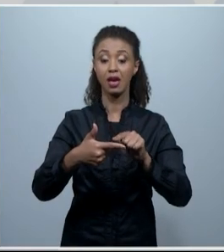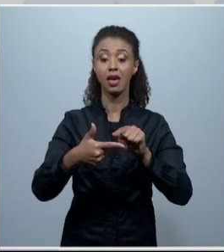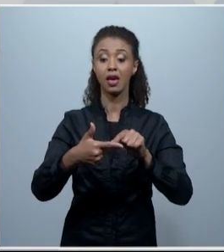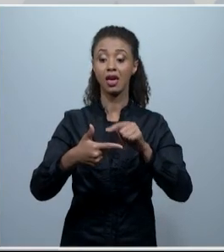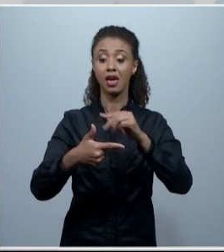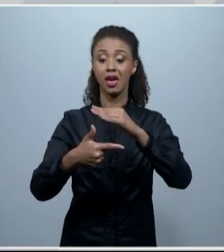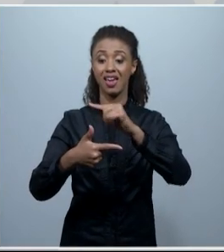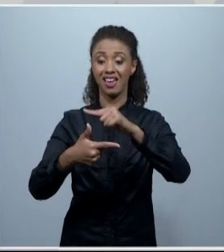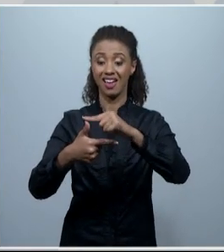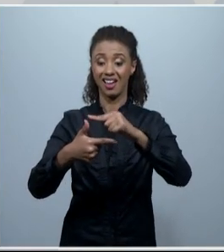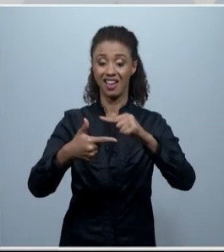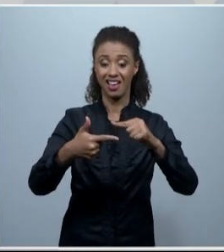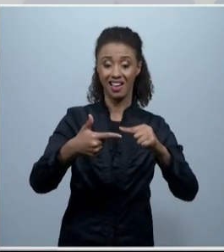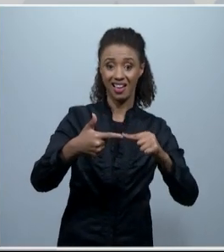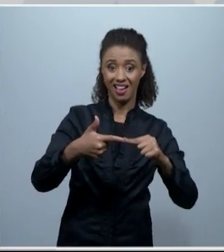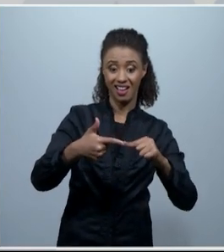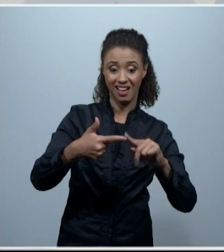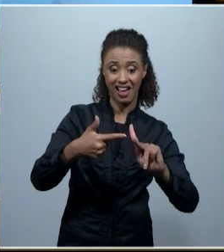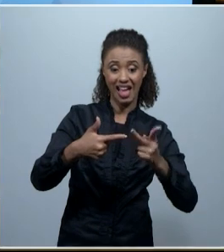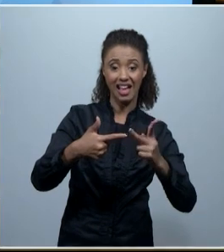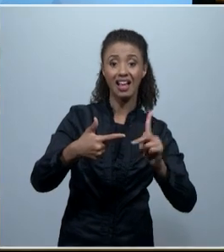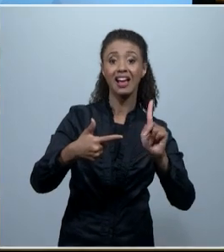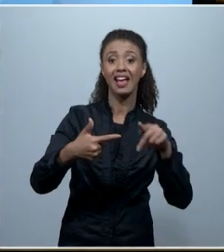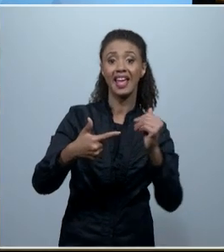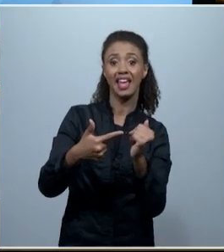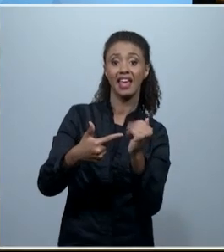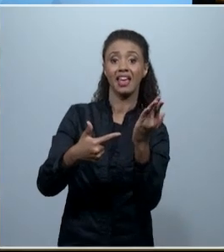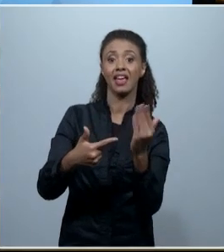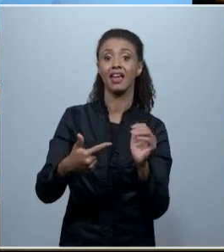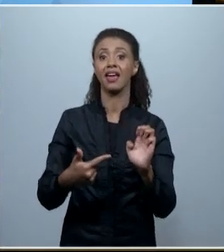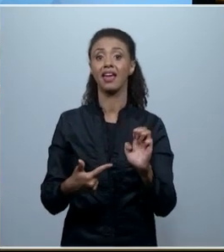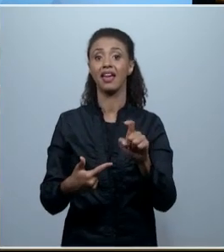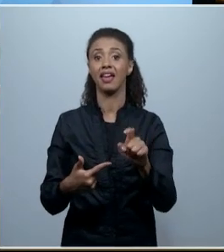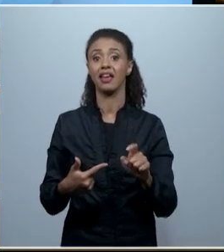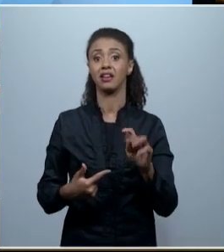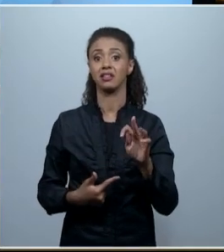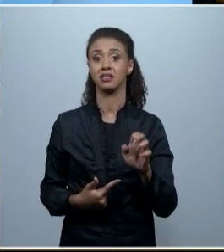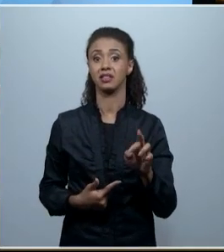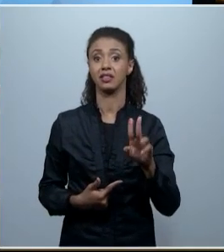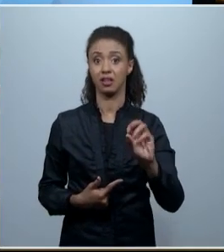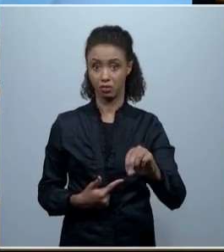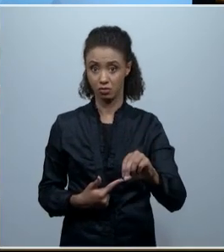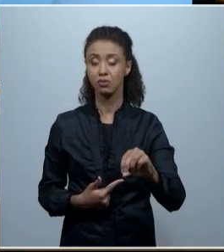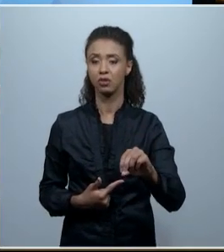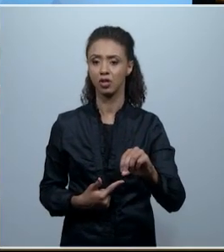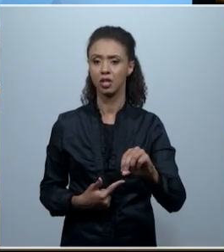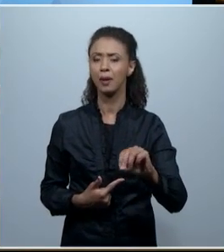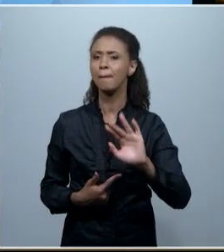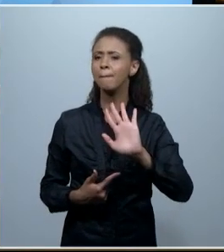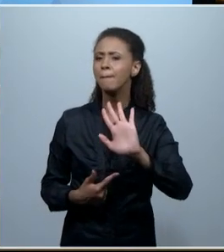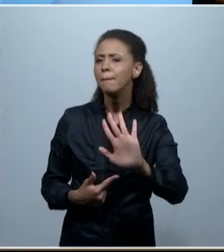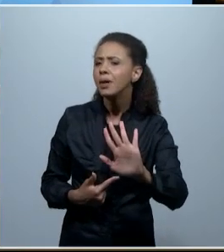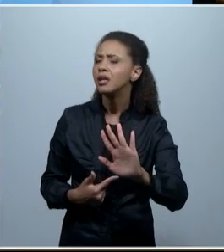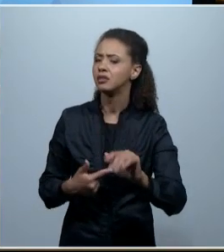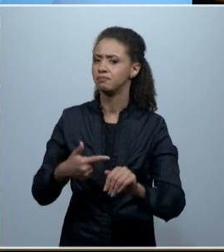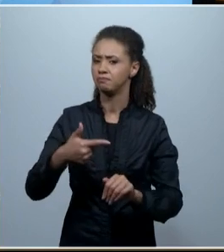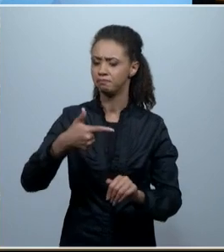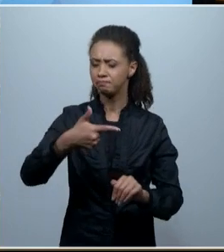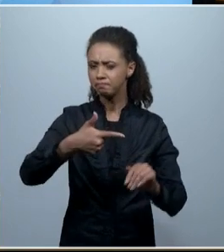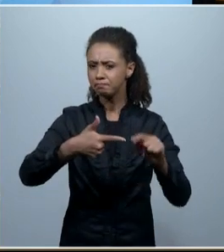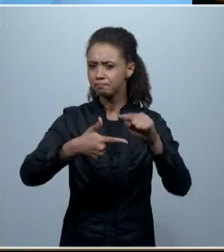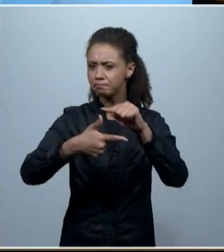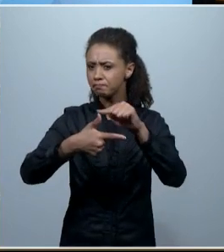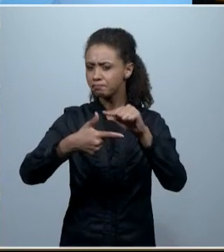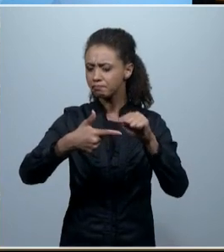ele é maior né e se abster na verdade a soma destes outros dois ângulos aqui é do ângulo no